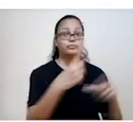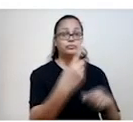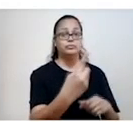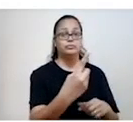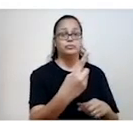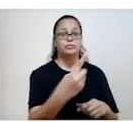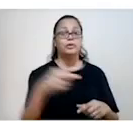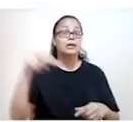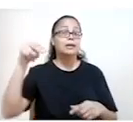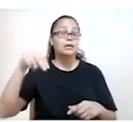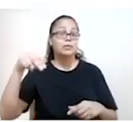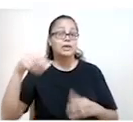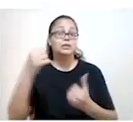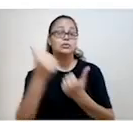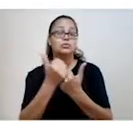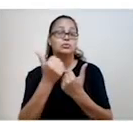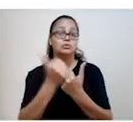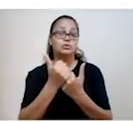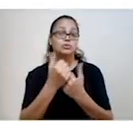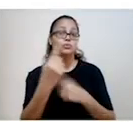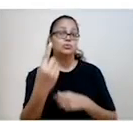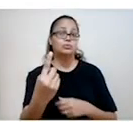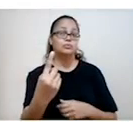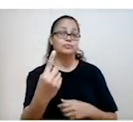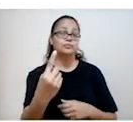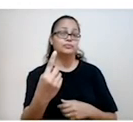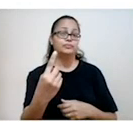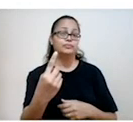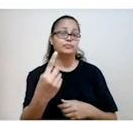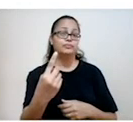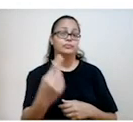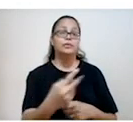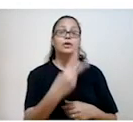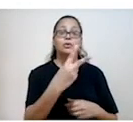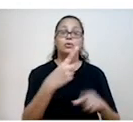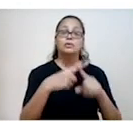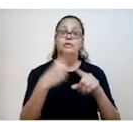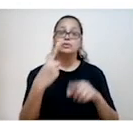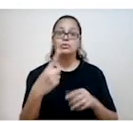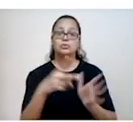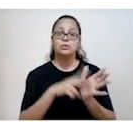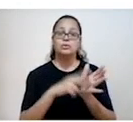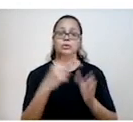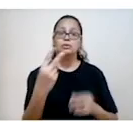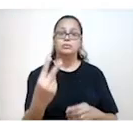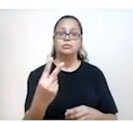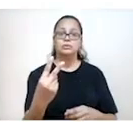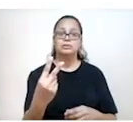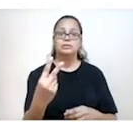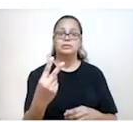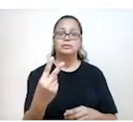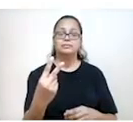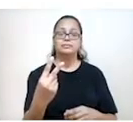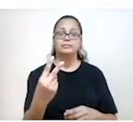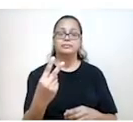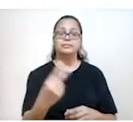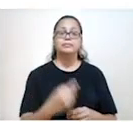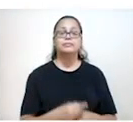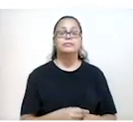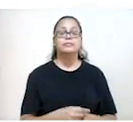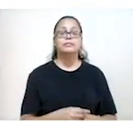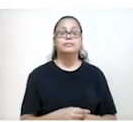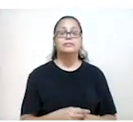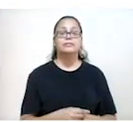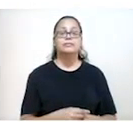no lugar do n, ó, esse n aqui eu coloquei 1. Então, ó, 2 vezes 1, 2. Isso aqui eu já fiz. Tá,